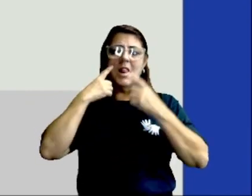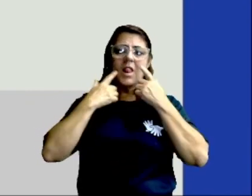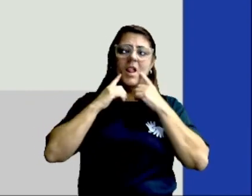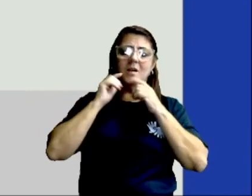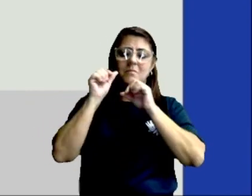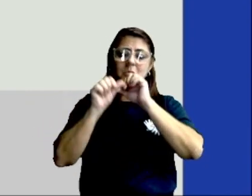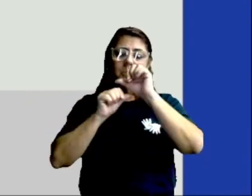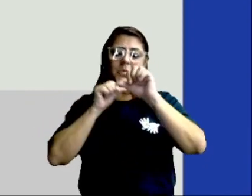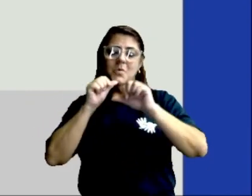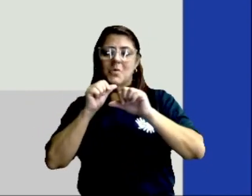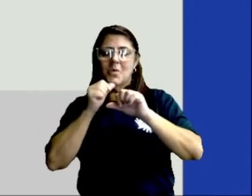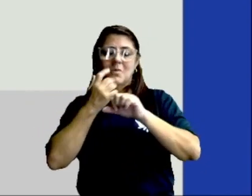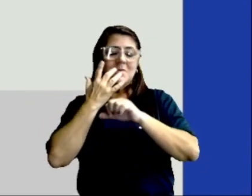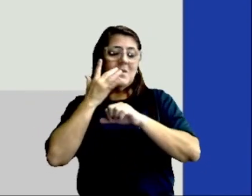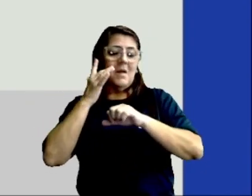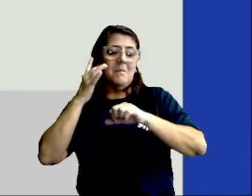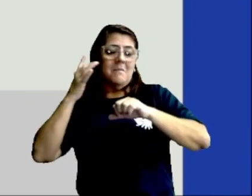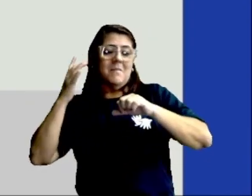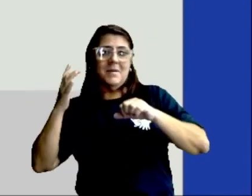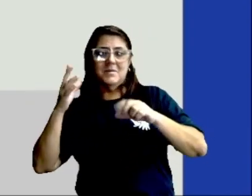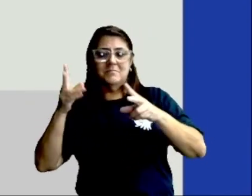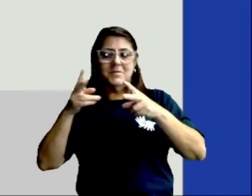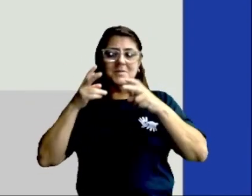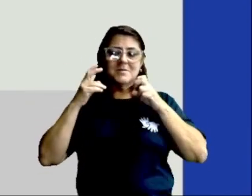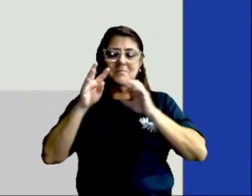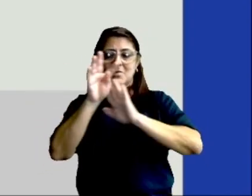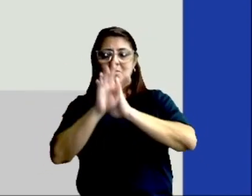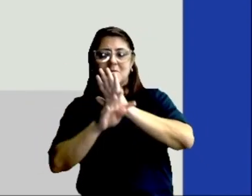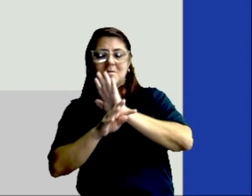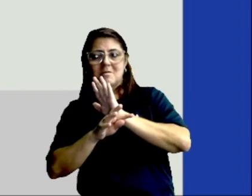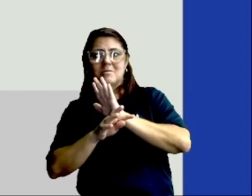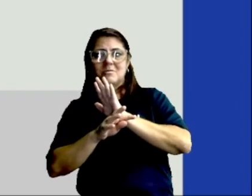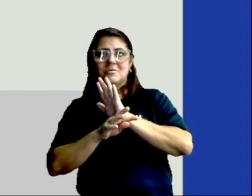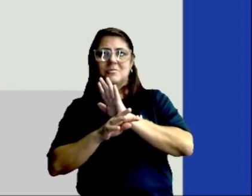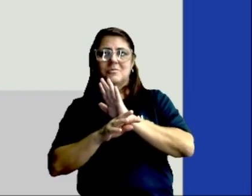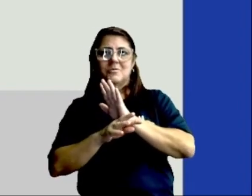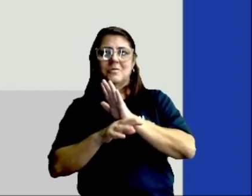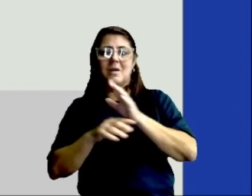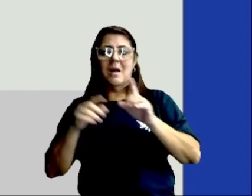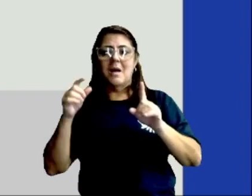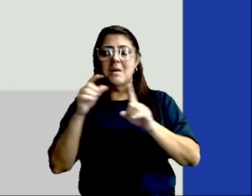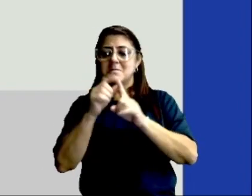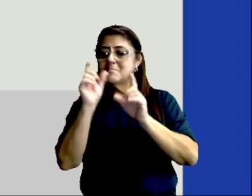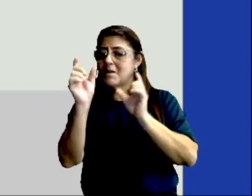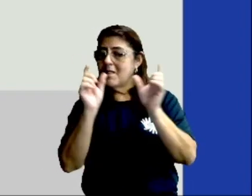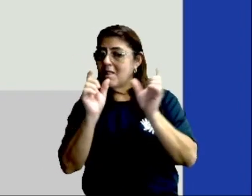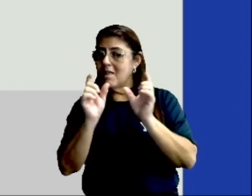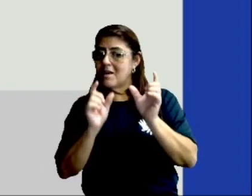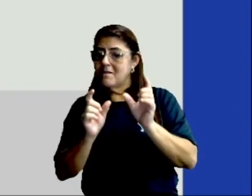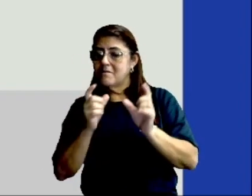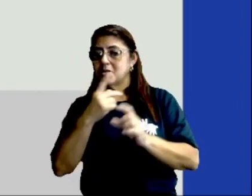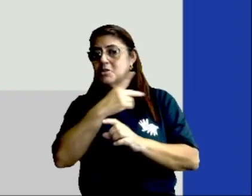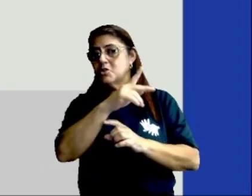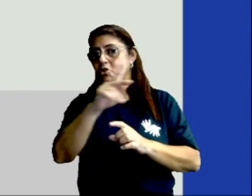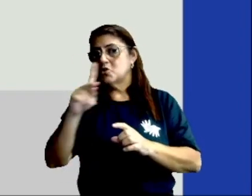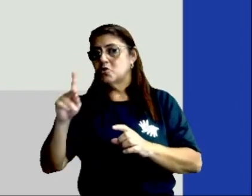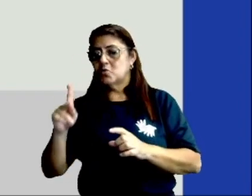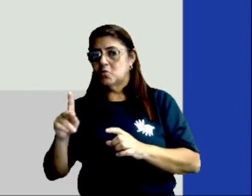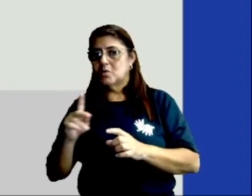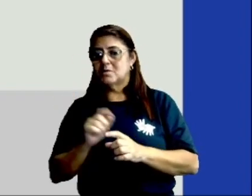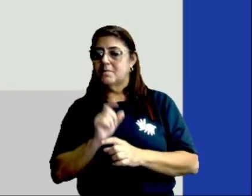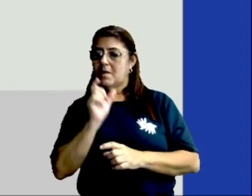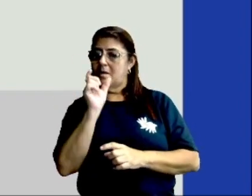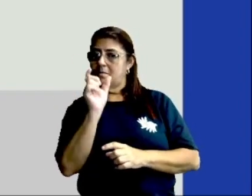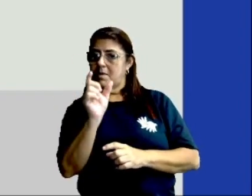lágrimas? Você percebeu pela leitura e compreensão que teve do texto que as palavras suas, aliás, que